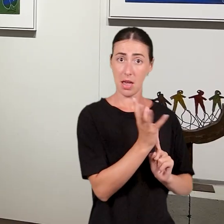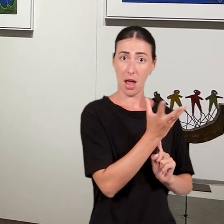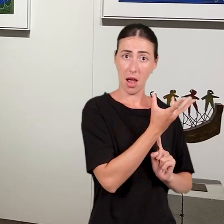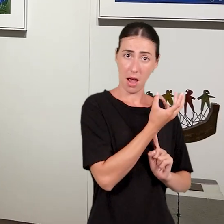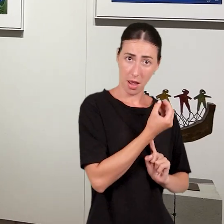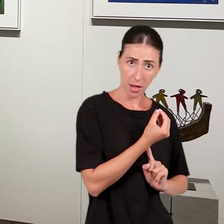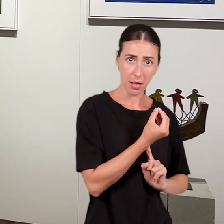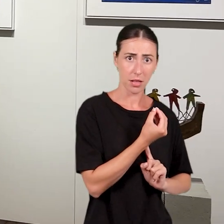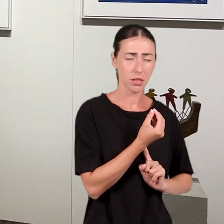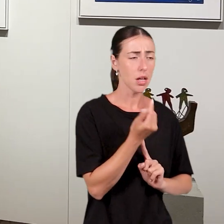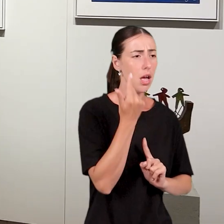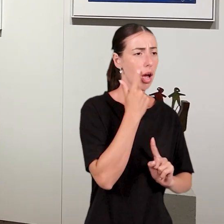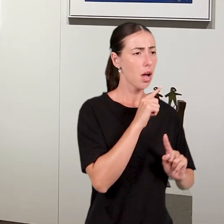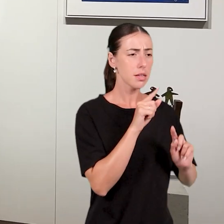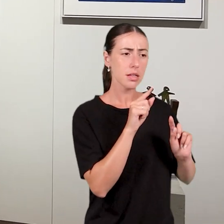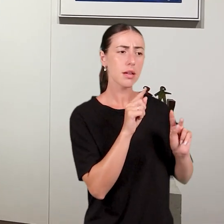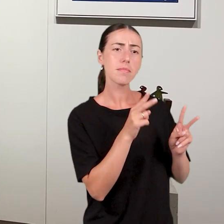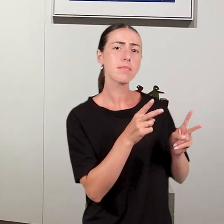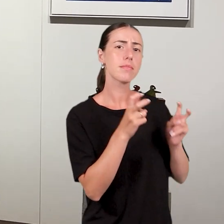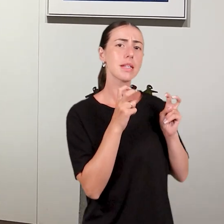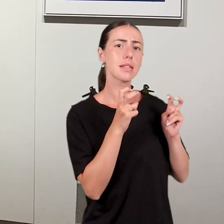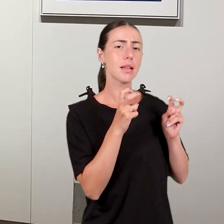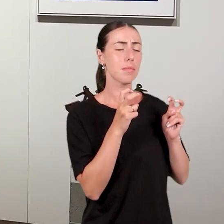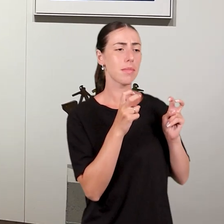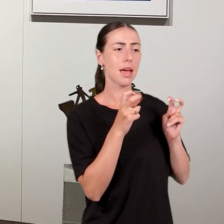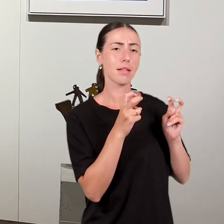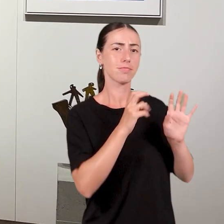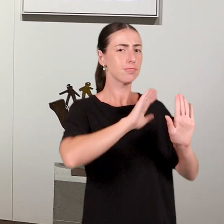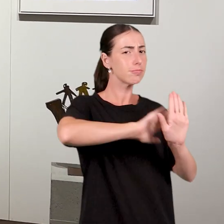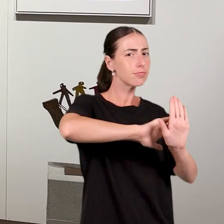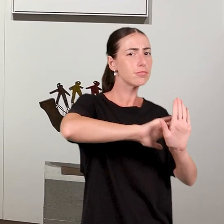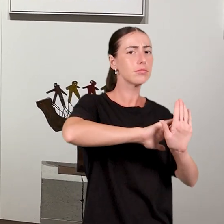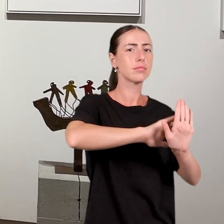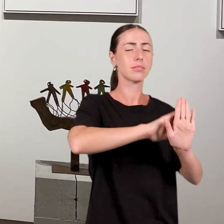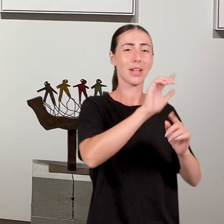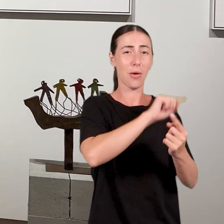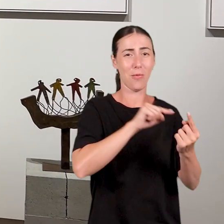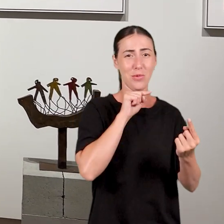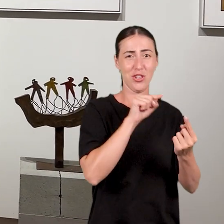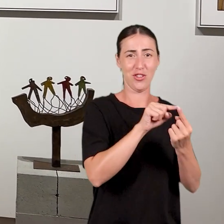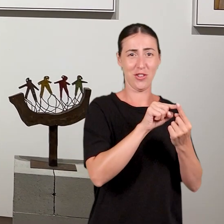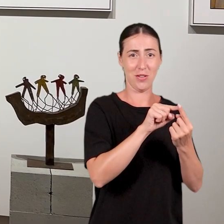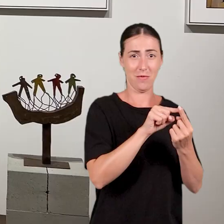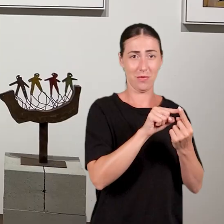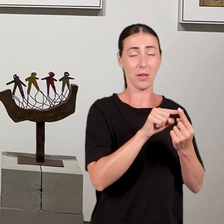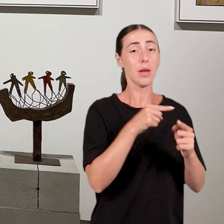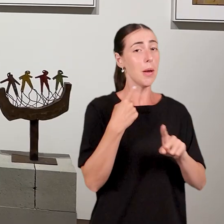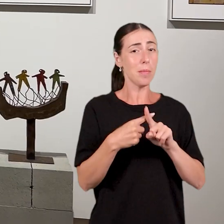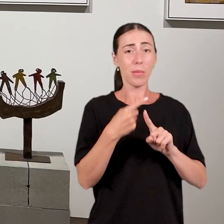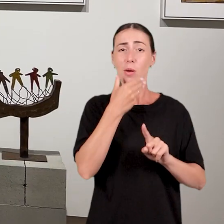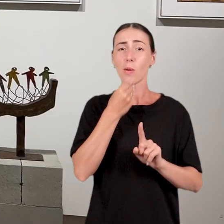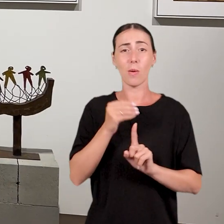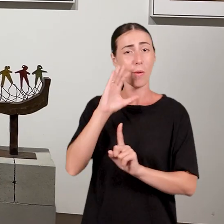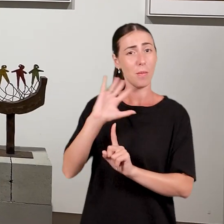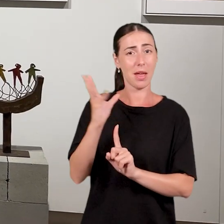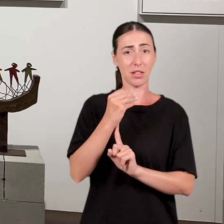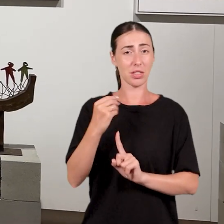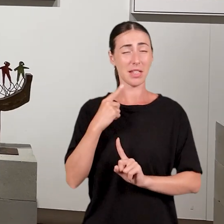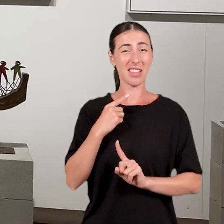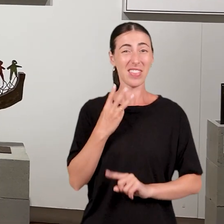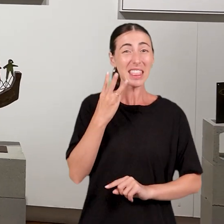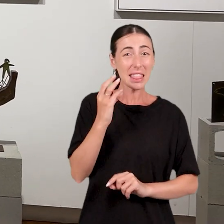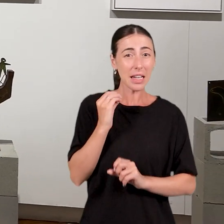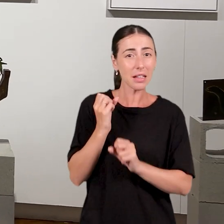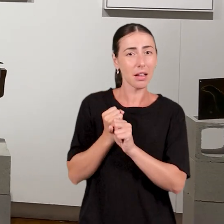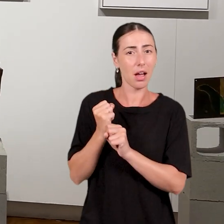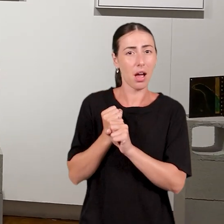Andrade, pôde-se revelar diferentes camadas da produção do artista marcada por 3 décadas de produção, onde encontra-se obras